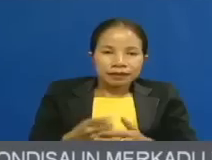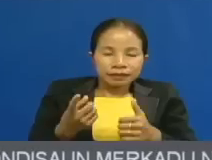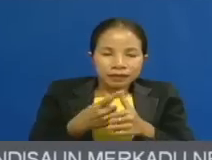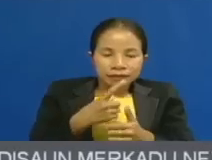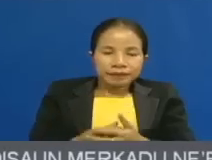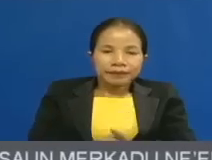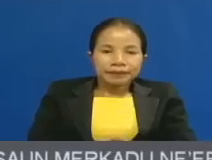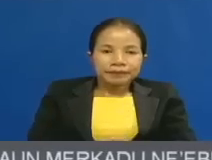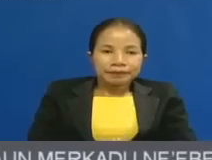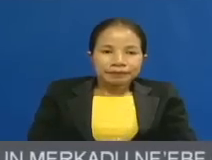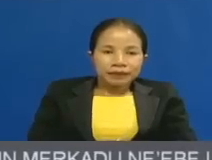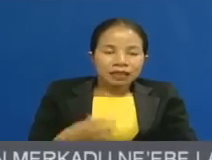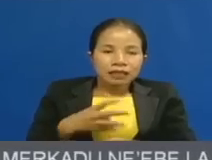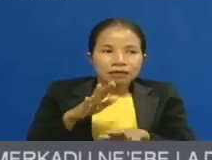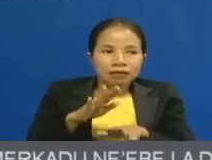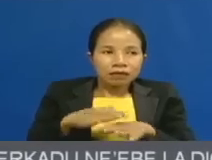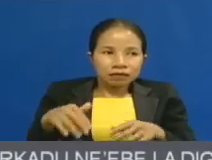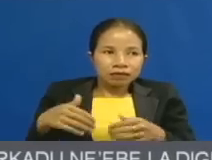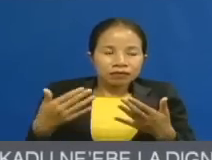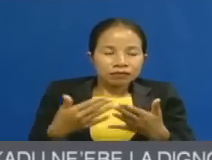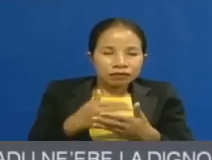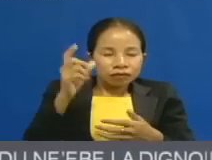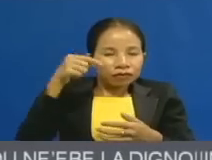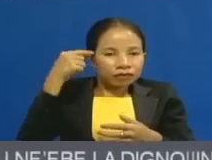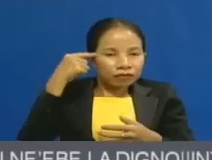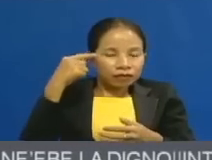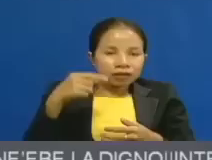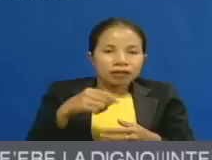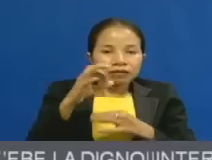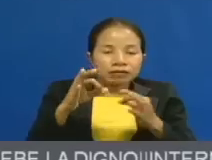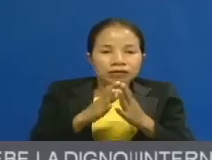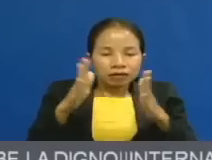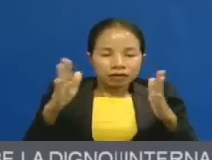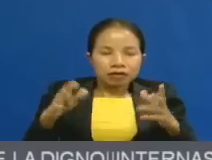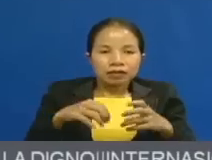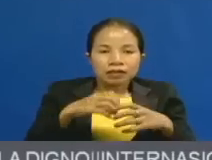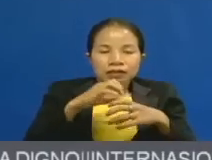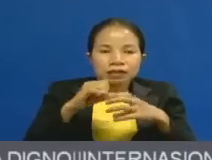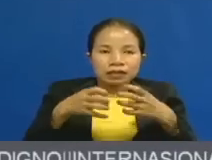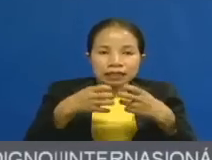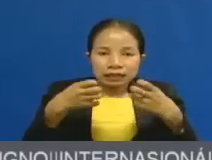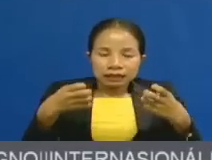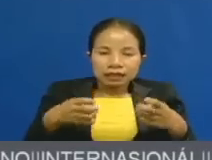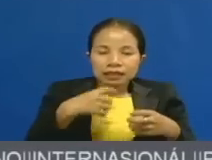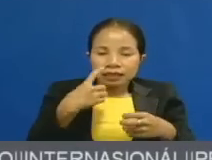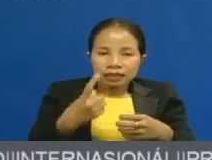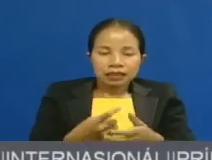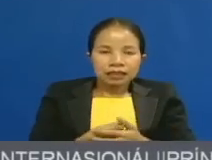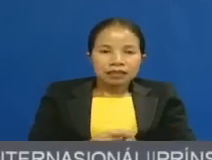que itabol de modelo o governo de grande exclusão. Exclusão significa né,